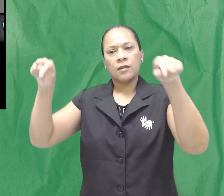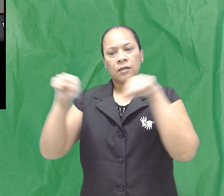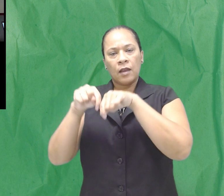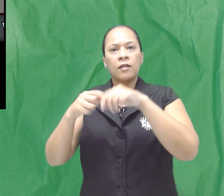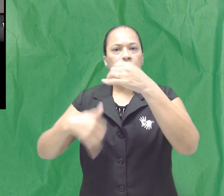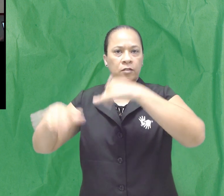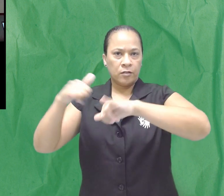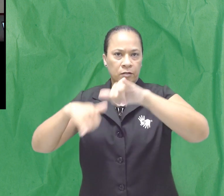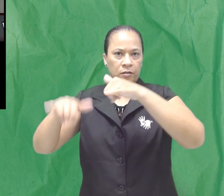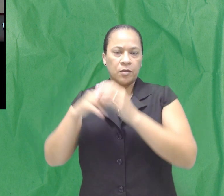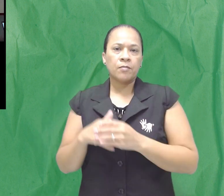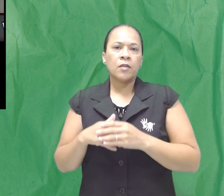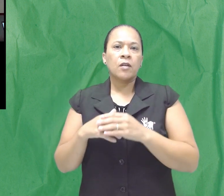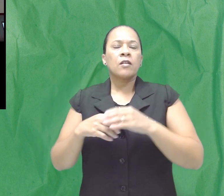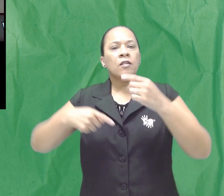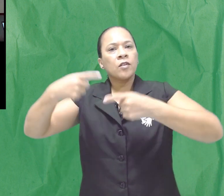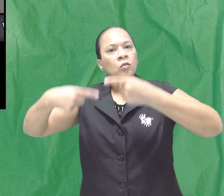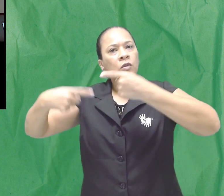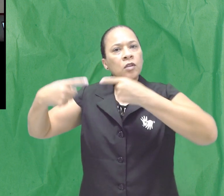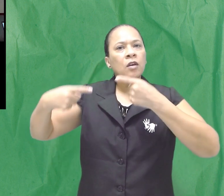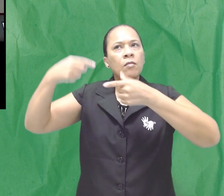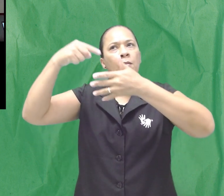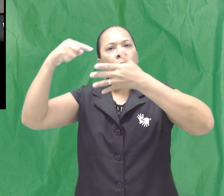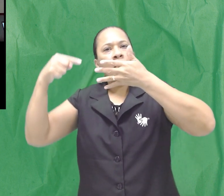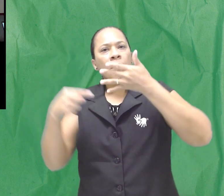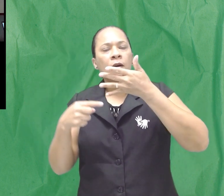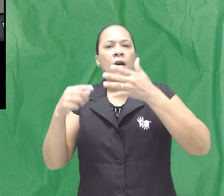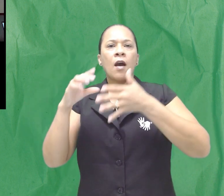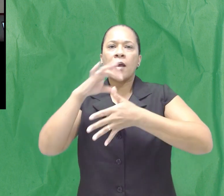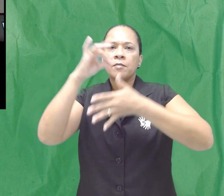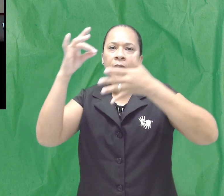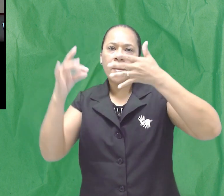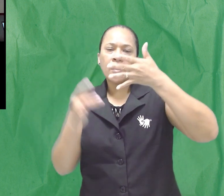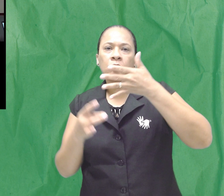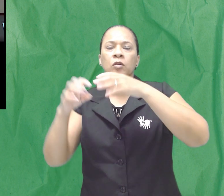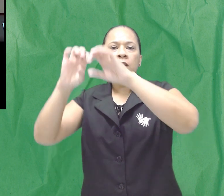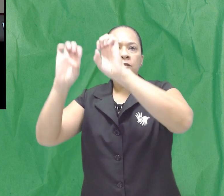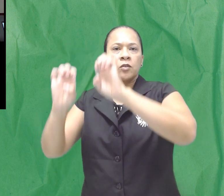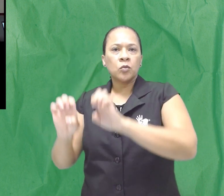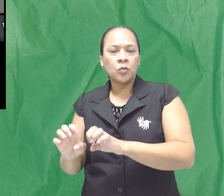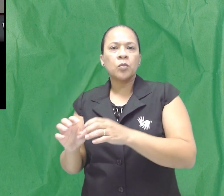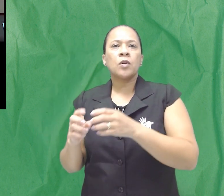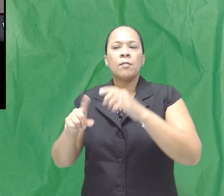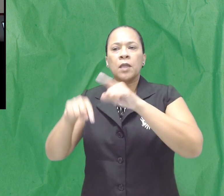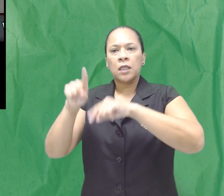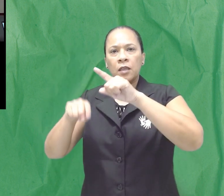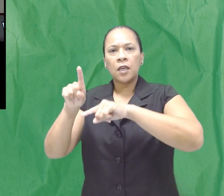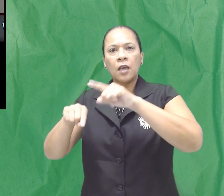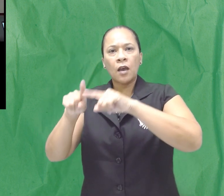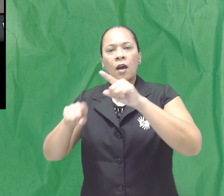iremos discutir, ao longo dessa videoaula, aspectos relacionados com a infraestrutura, principais equipamentos